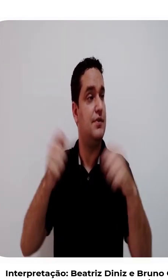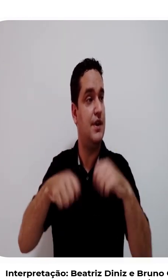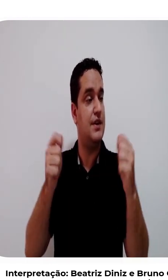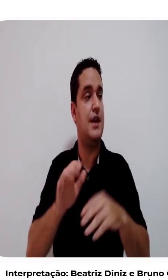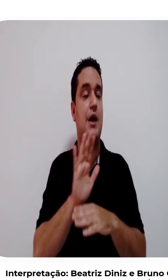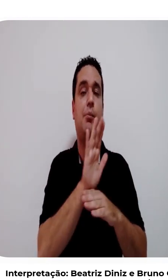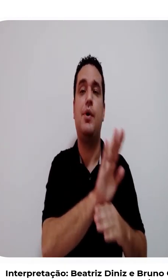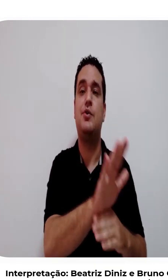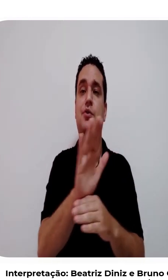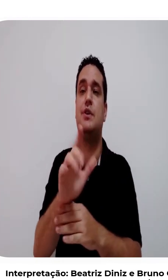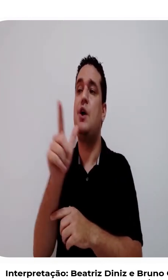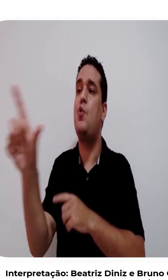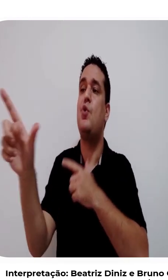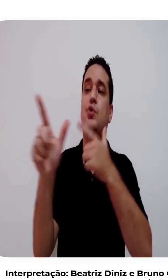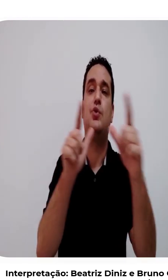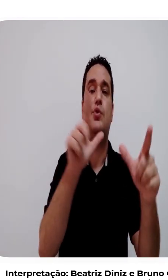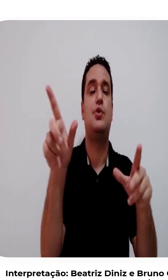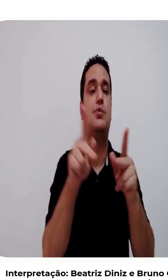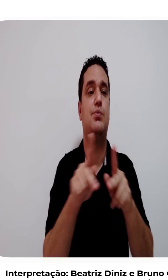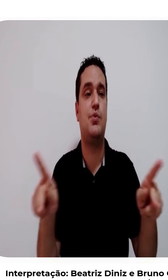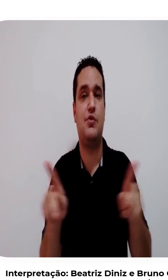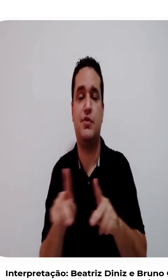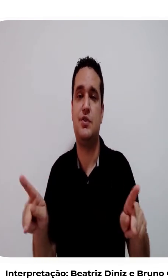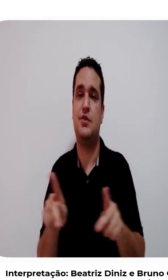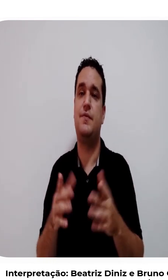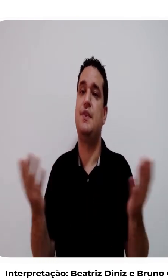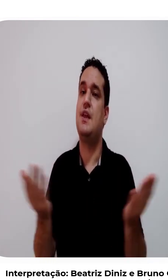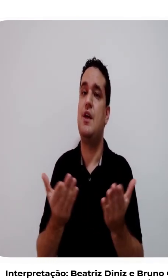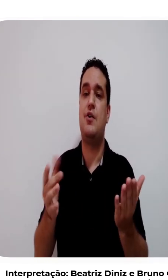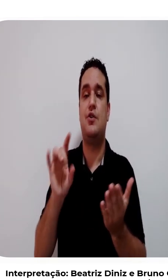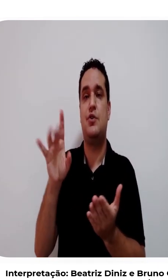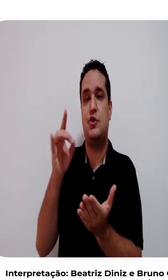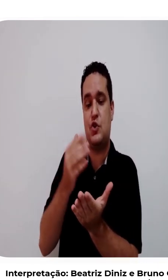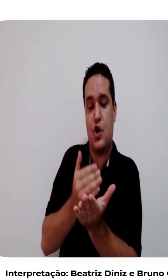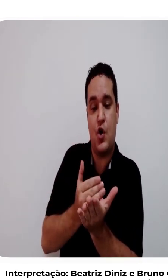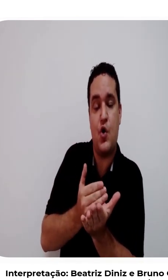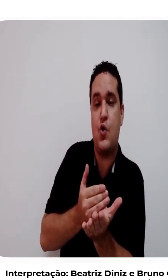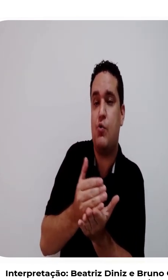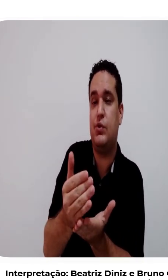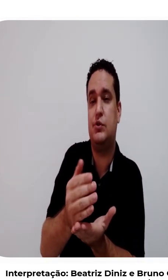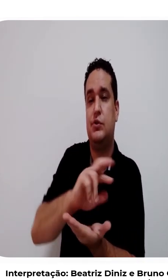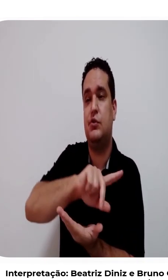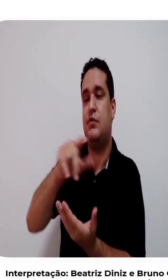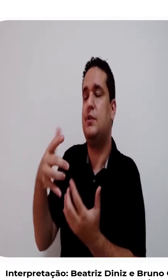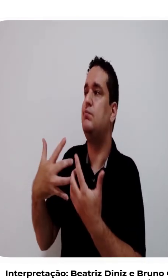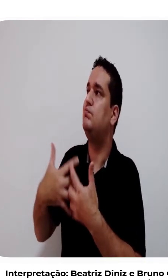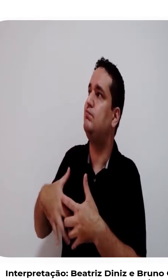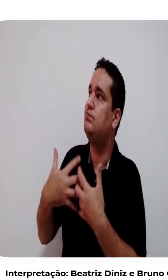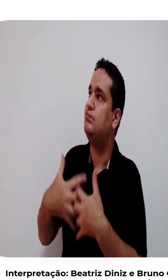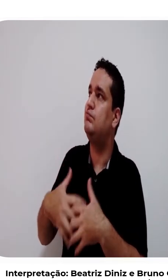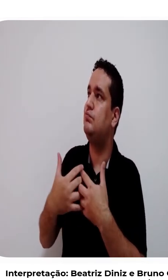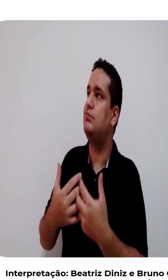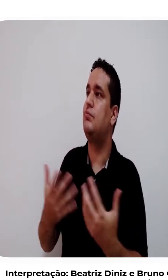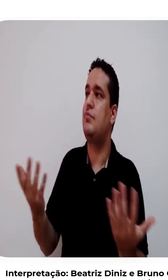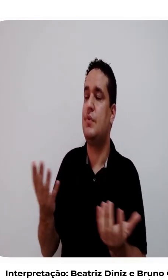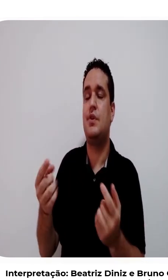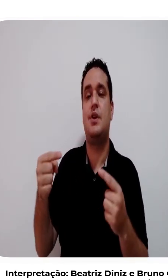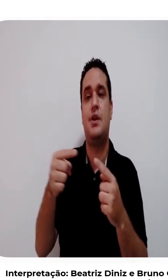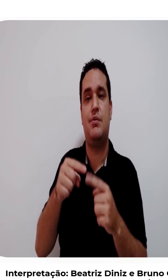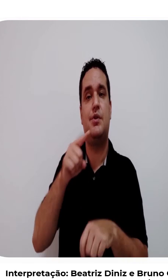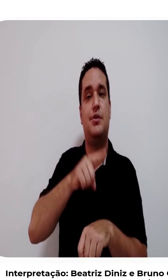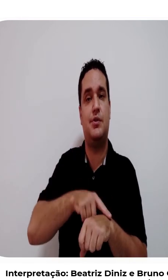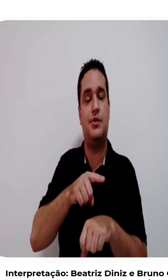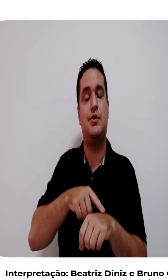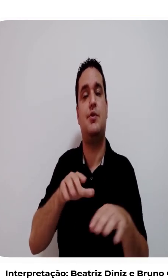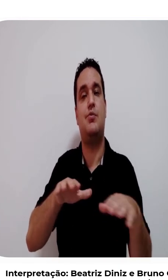que ainda se fazem necessárias sobre este tempo. Meu desejo é que esse momento, apesar das dificuldades, nos fortaleça e enriqueça as